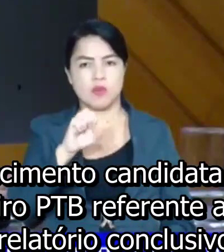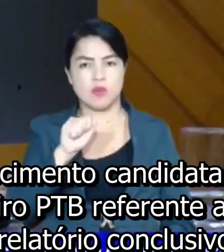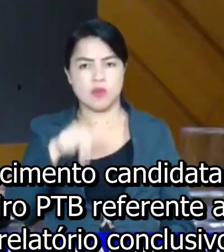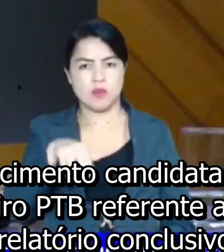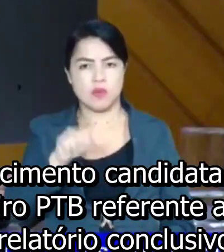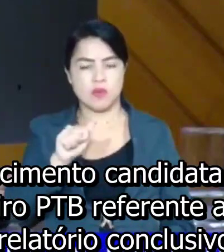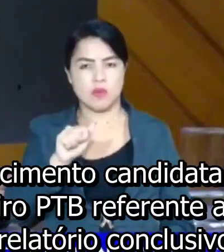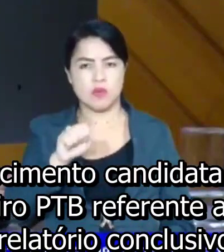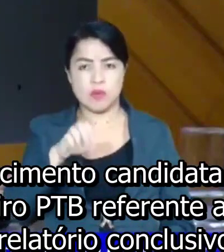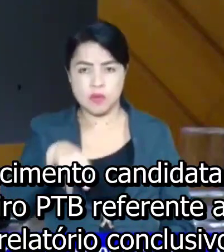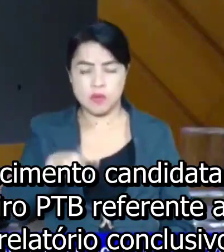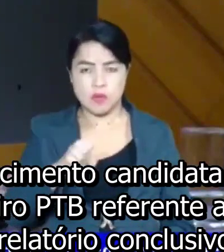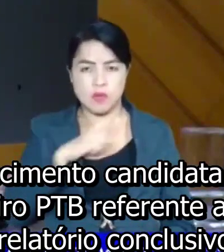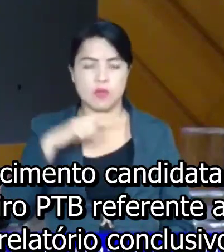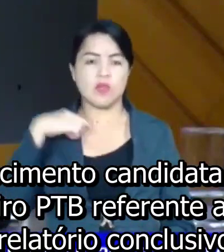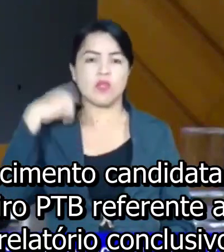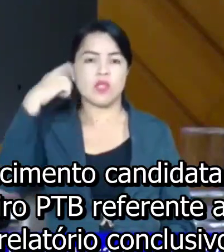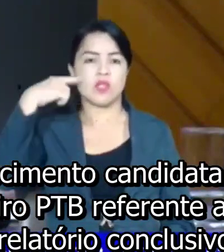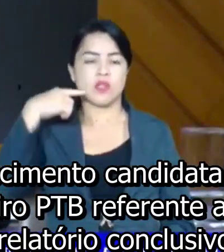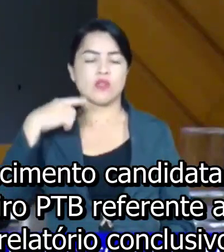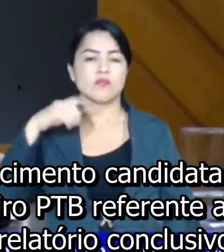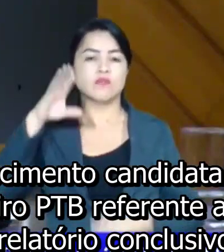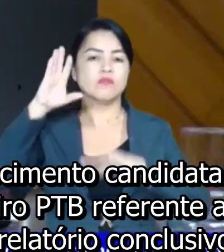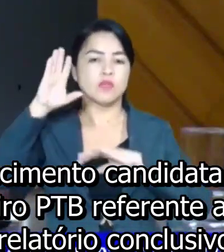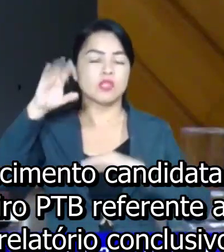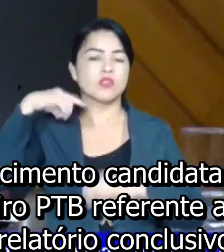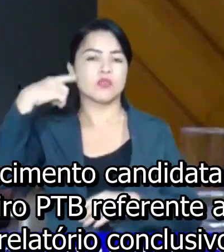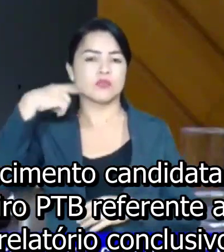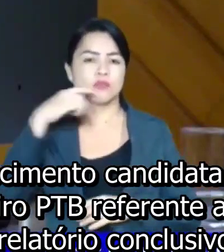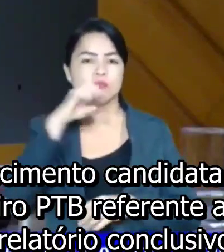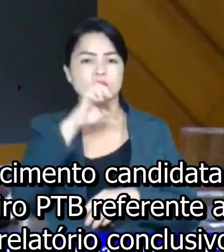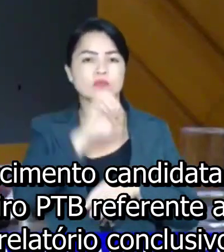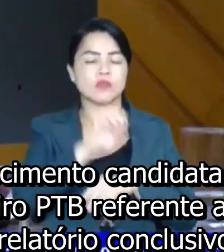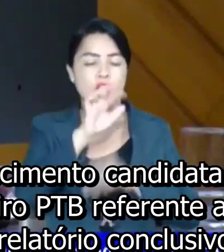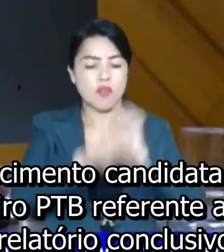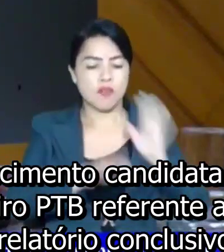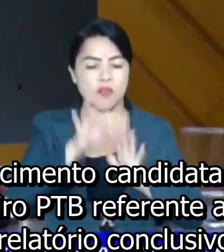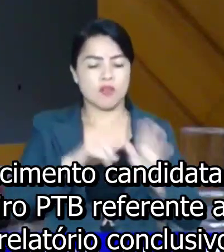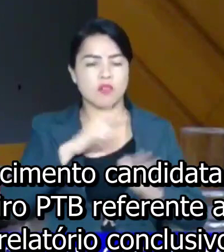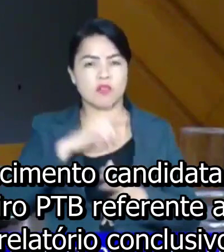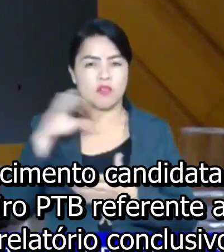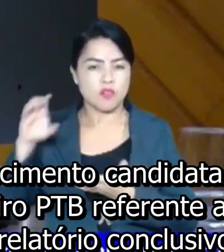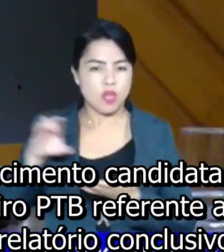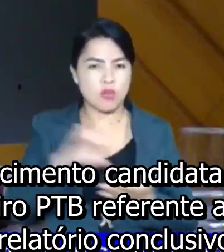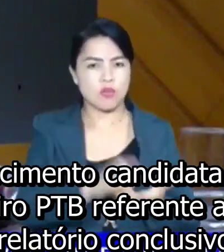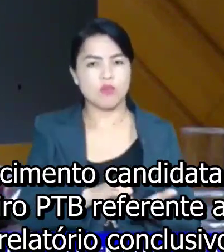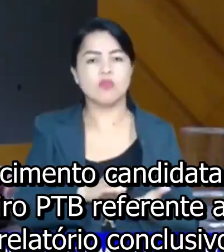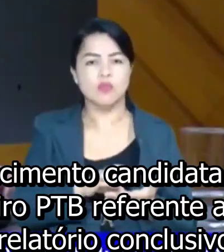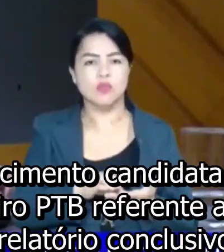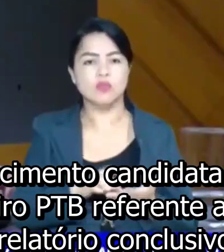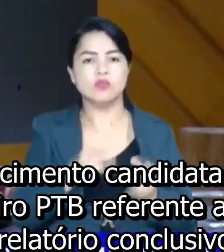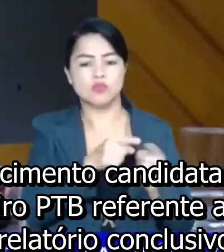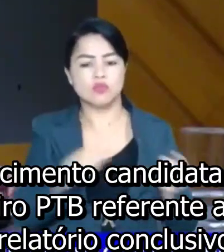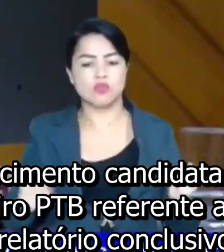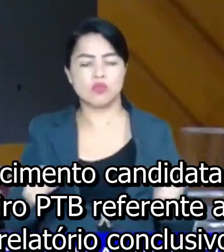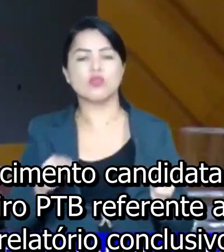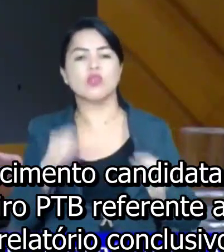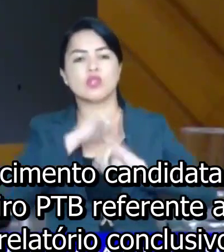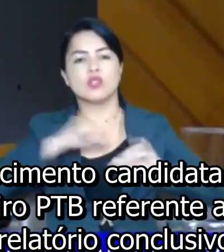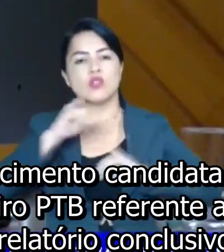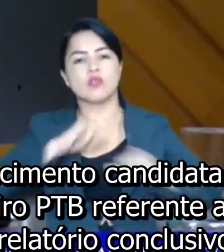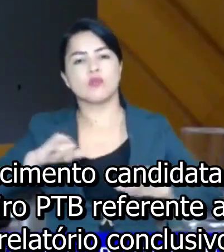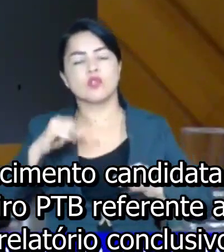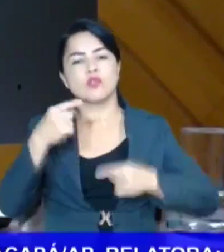na deputado tela do seu federal pelo computador. Partido Trabalhista Brasileiro, PTB, referente à aplicação de recursos na campanha das eleições de 2022.